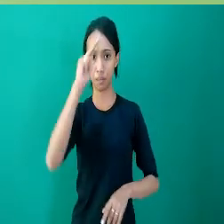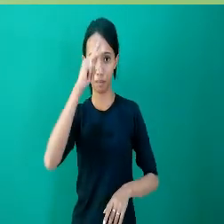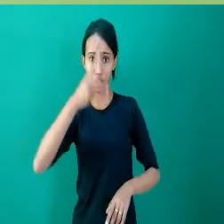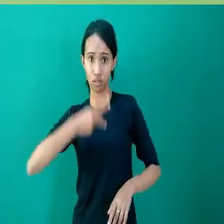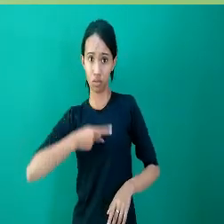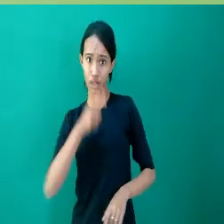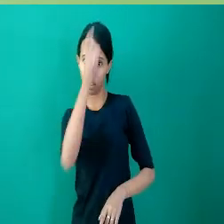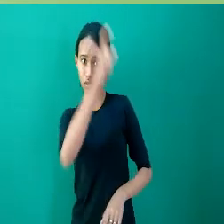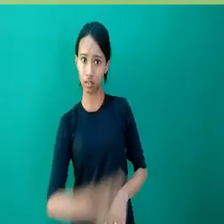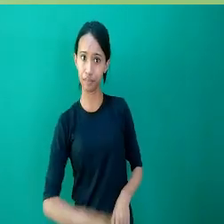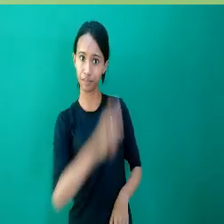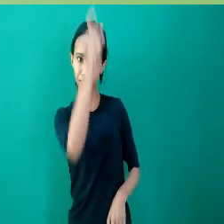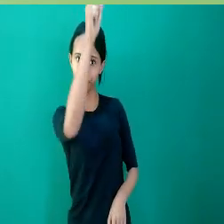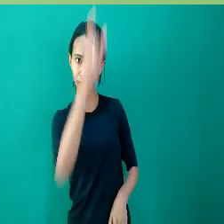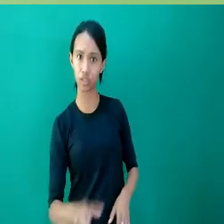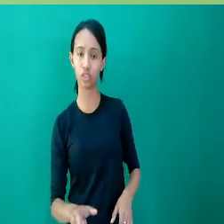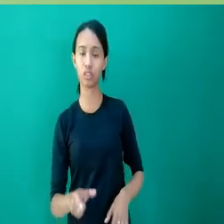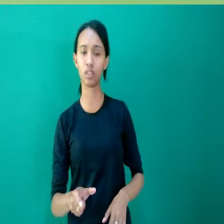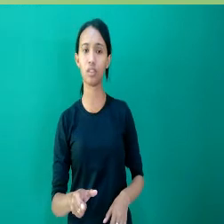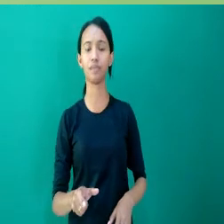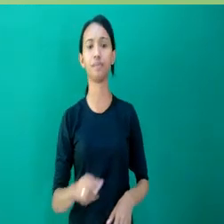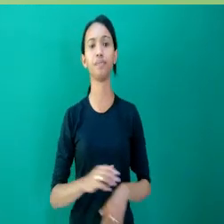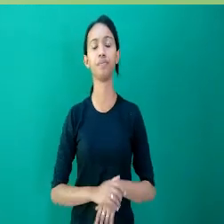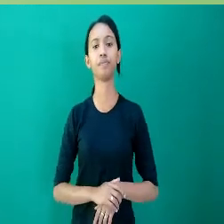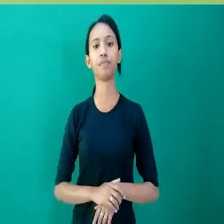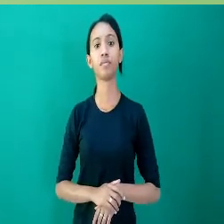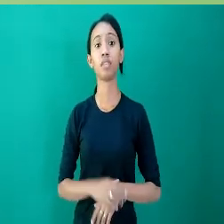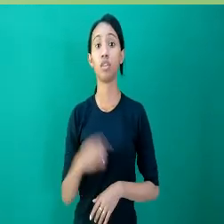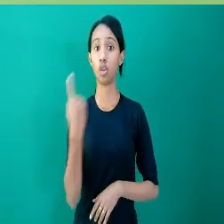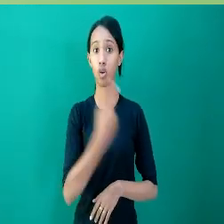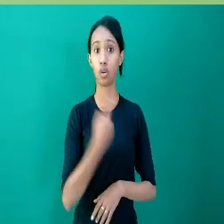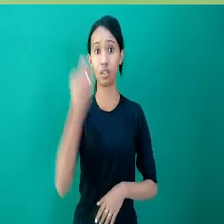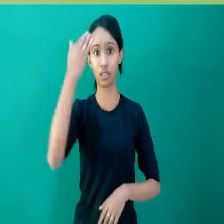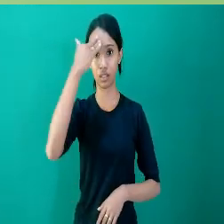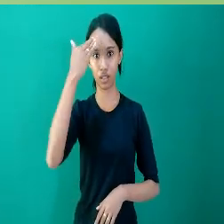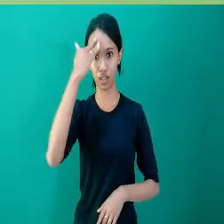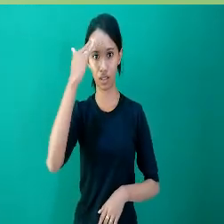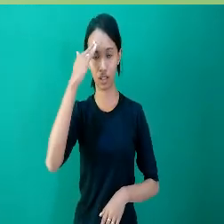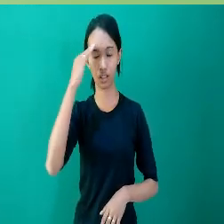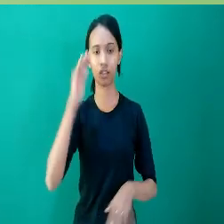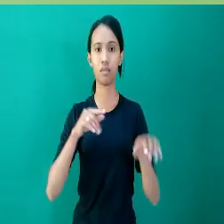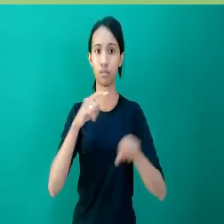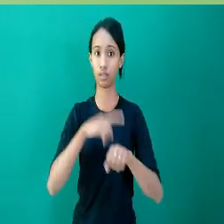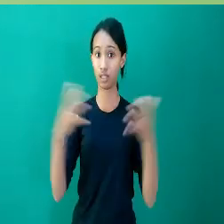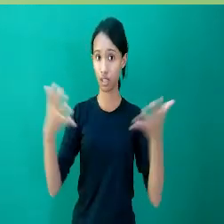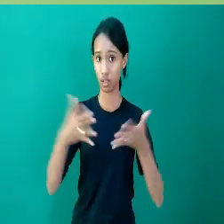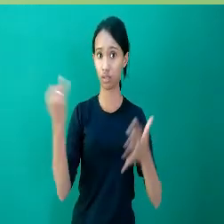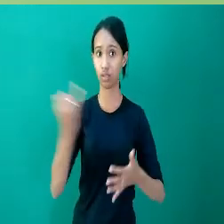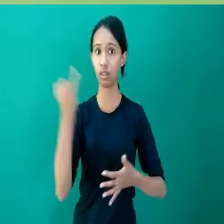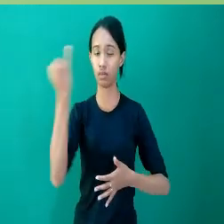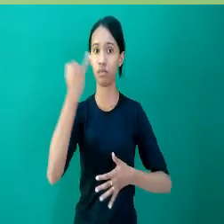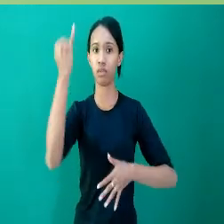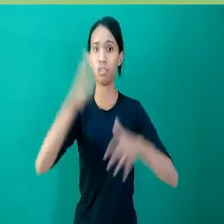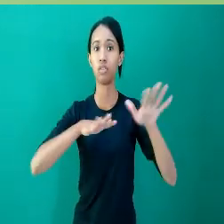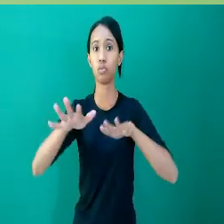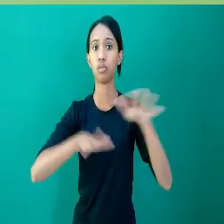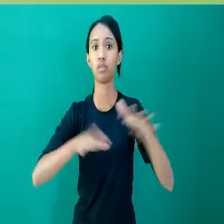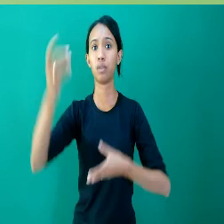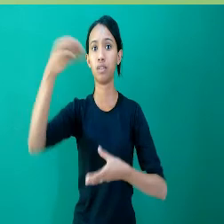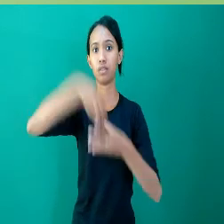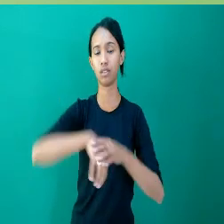cidadão. Nós entendemos que o momento é da mobilização dentro das instituições, dentro dos